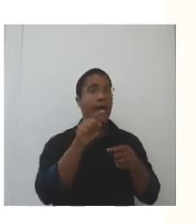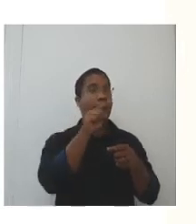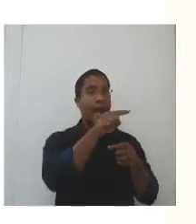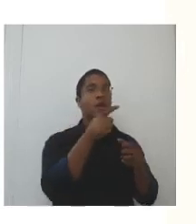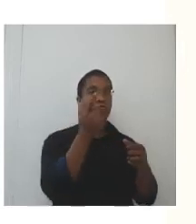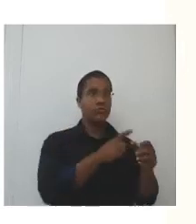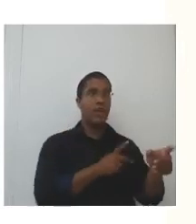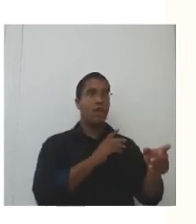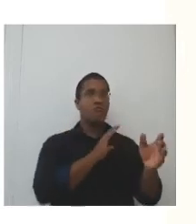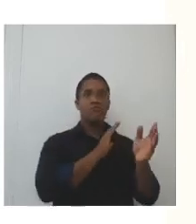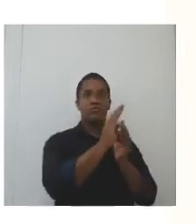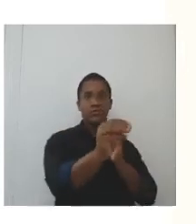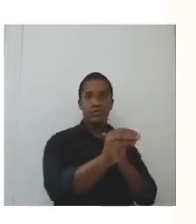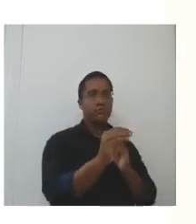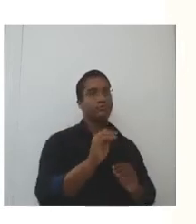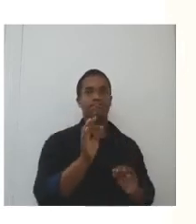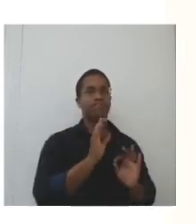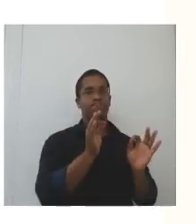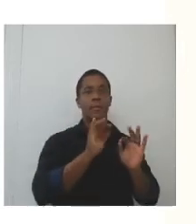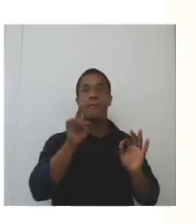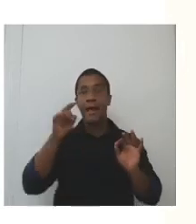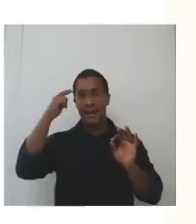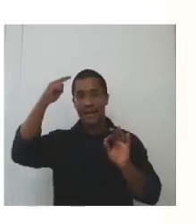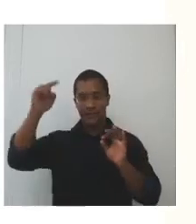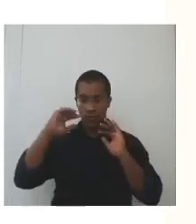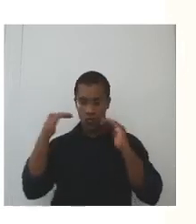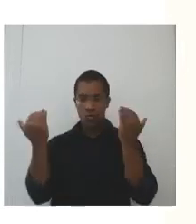o Congresso de Viena?